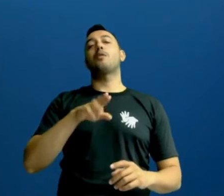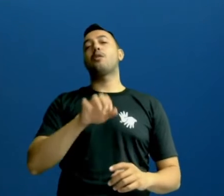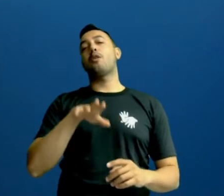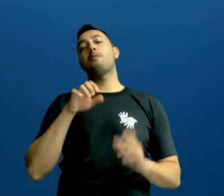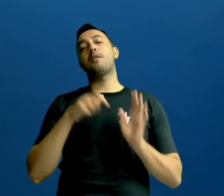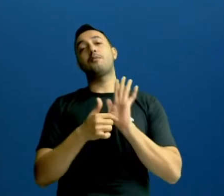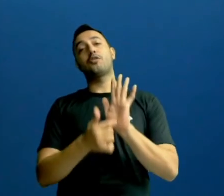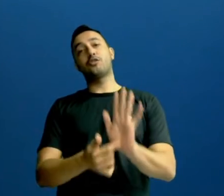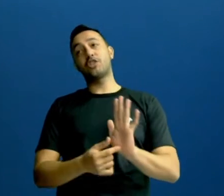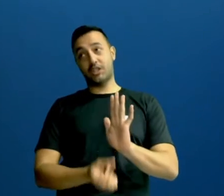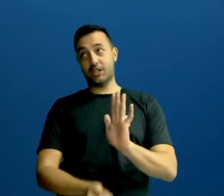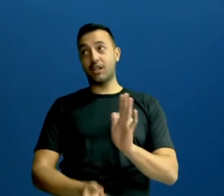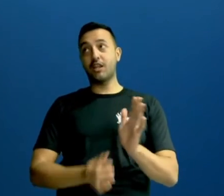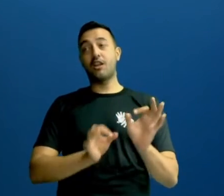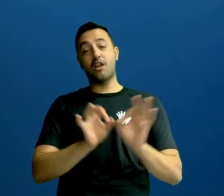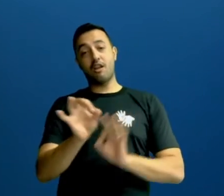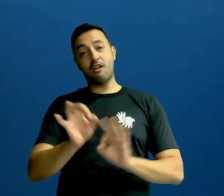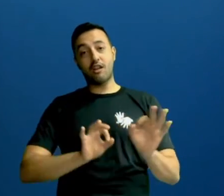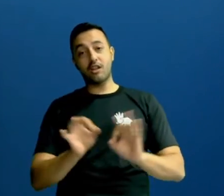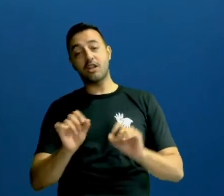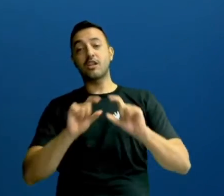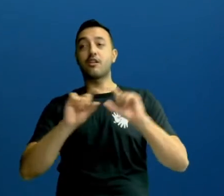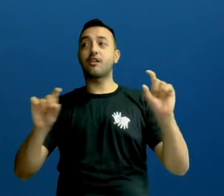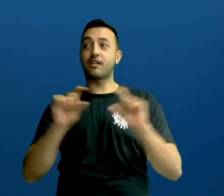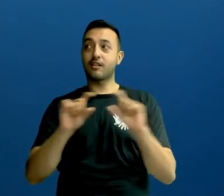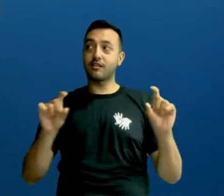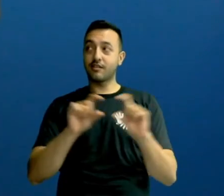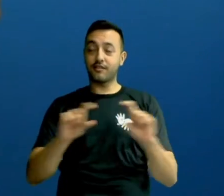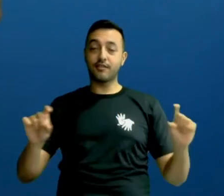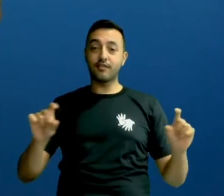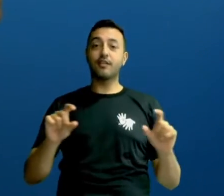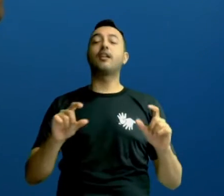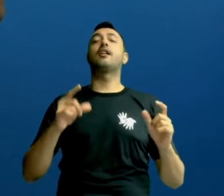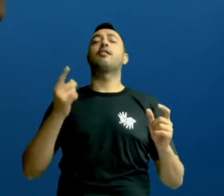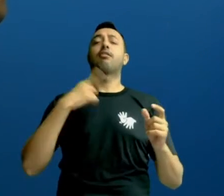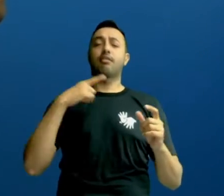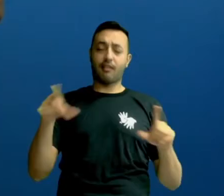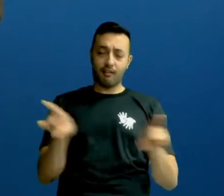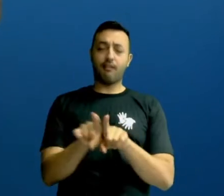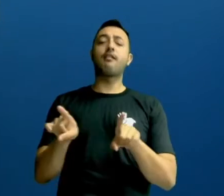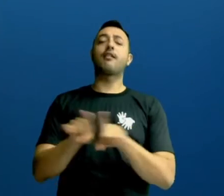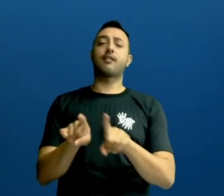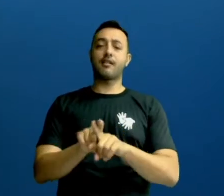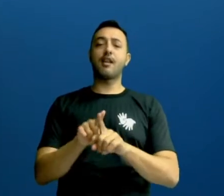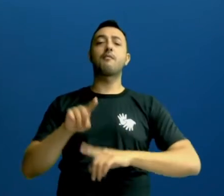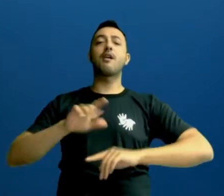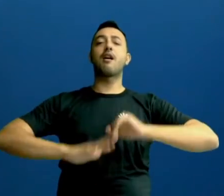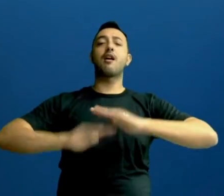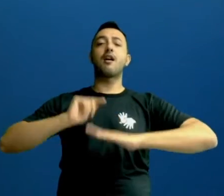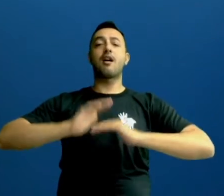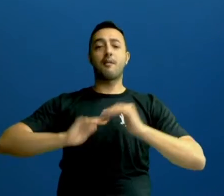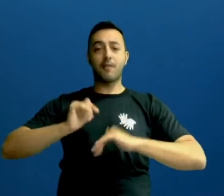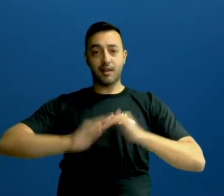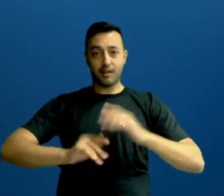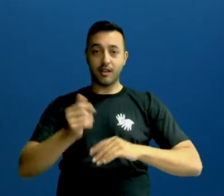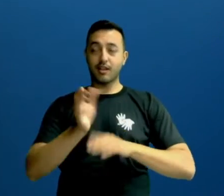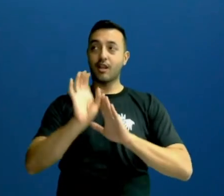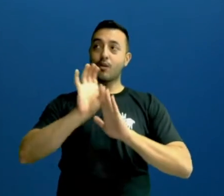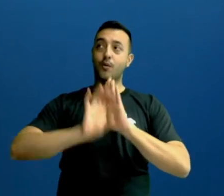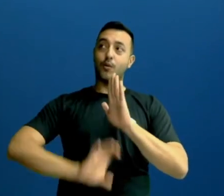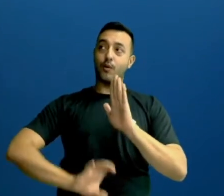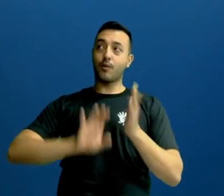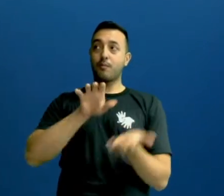demonstrativos na formação das orações um É tenso também habilidades nós no nosso